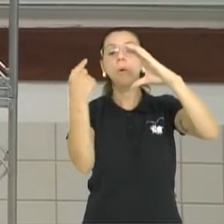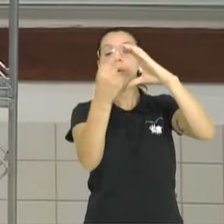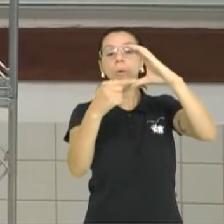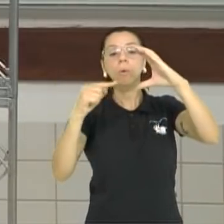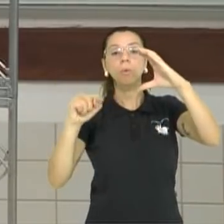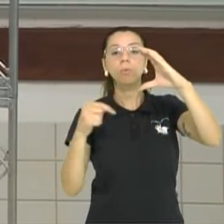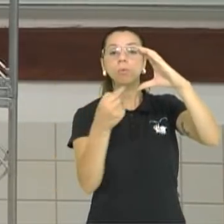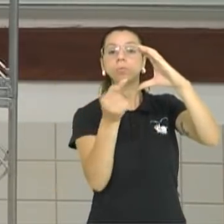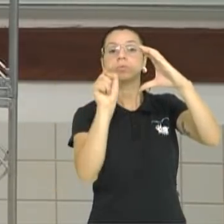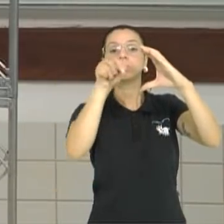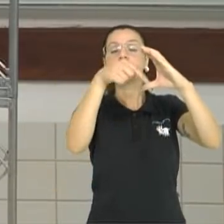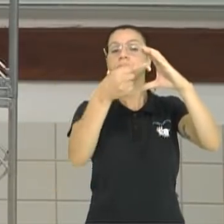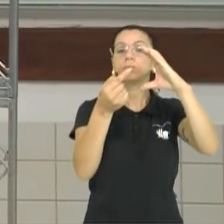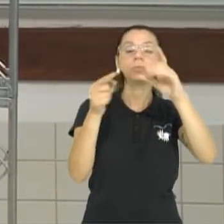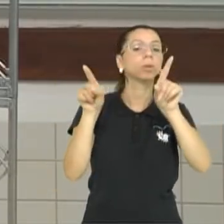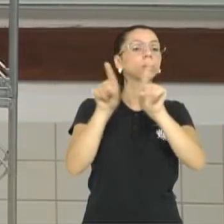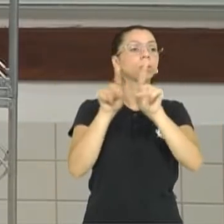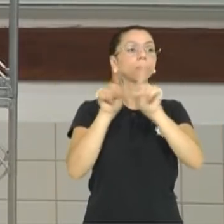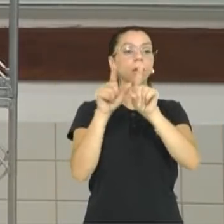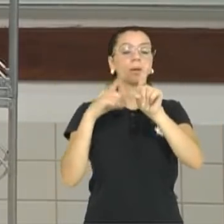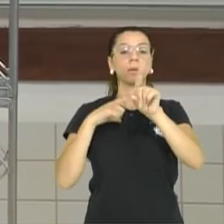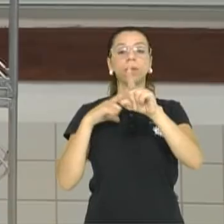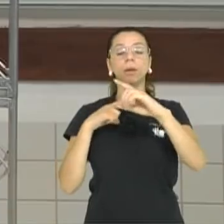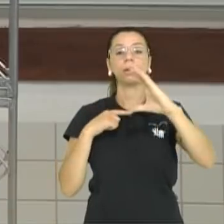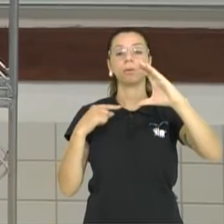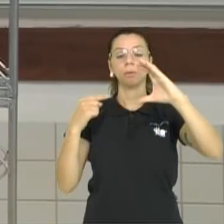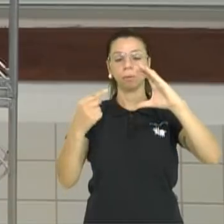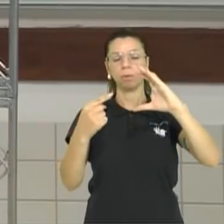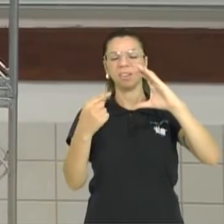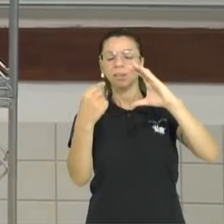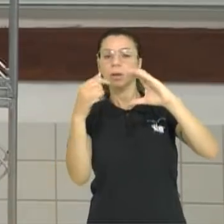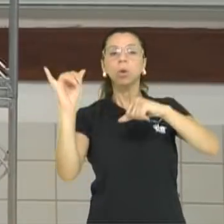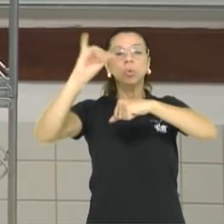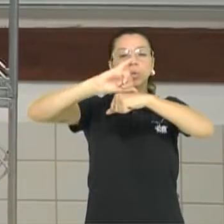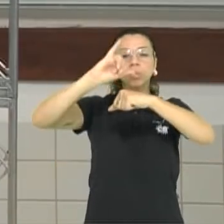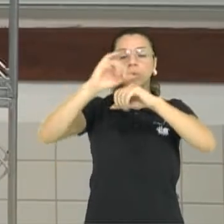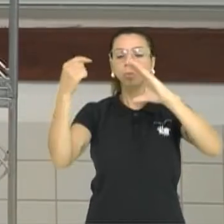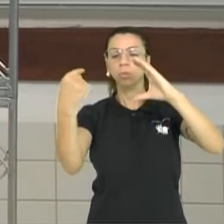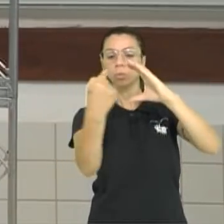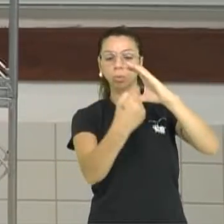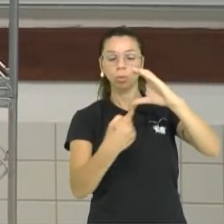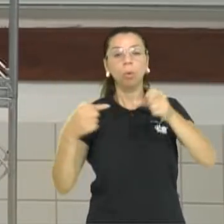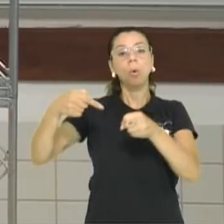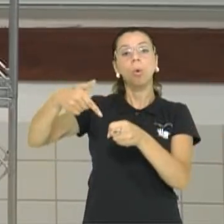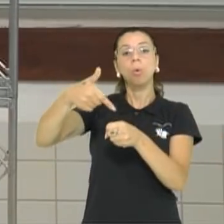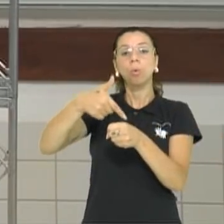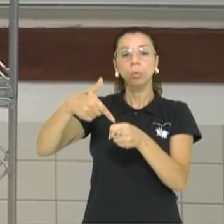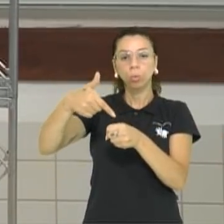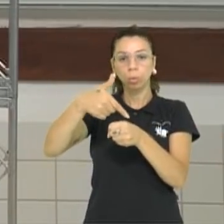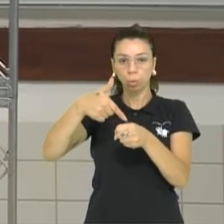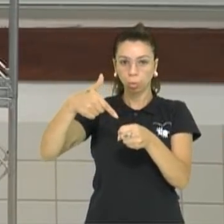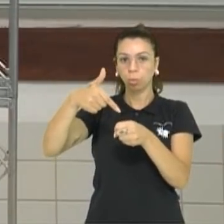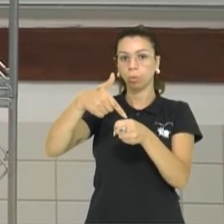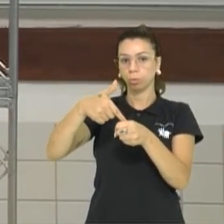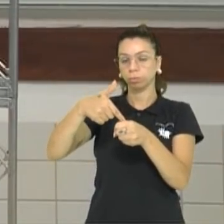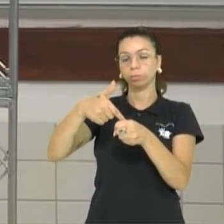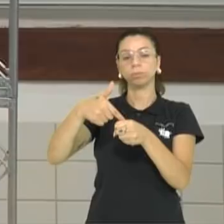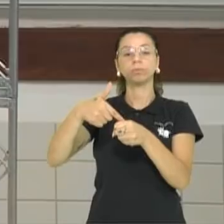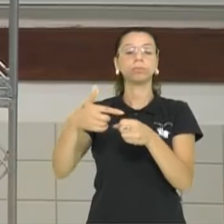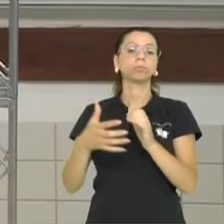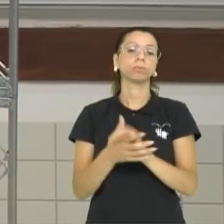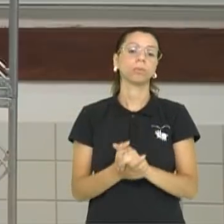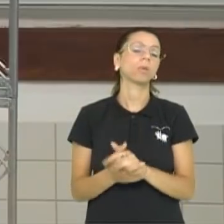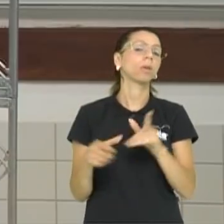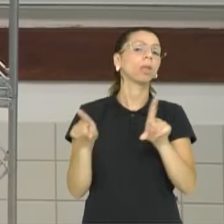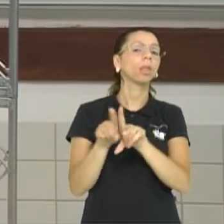aqui dentro. E por último, nós temos lá no seu interior o núcleo com o material genético que tem